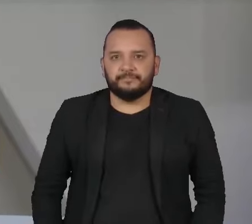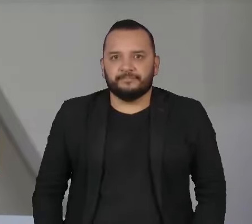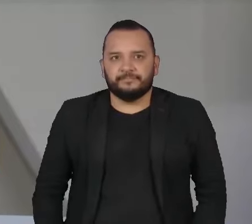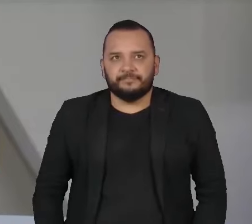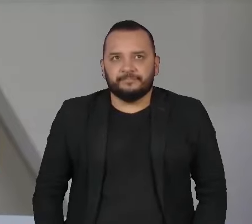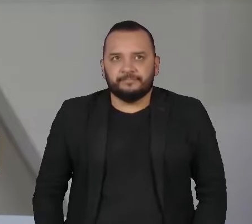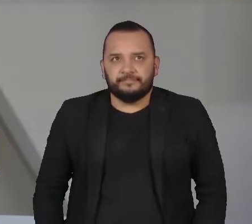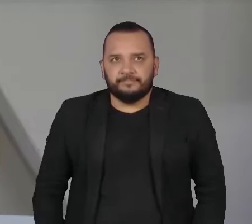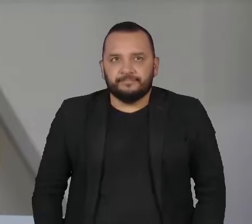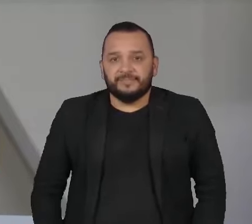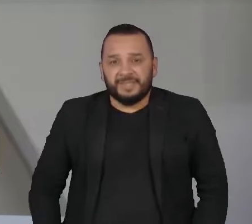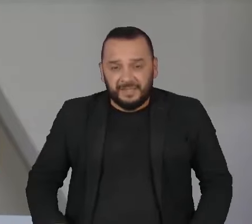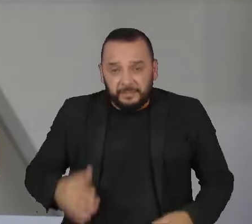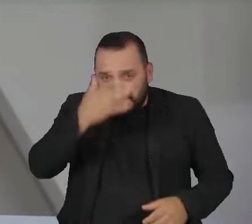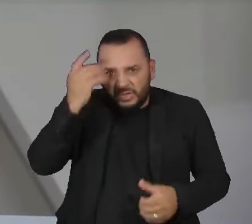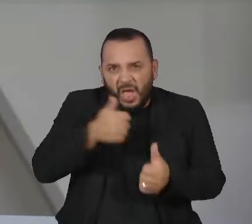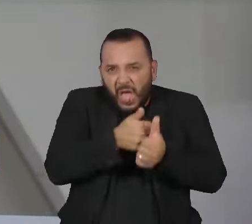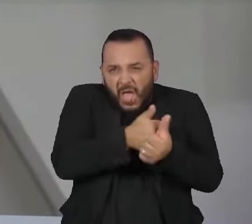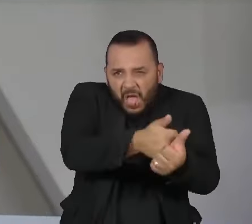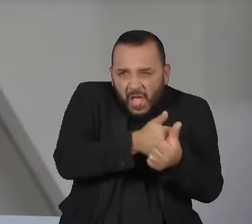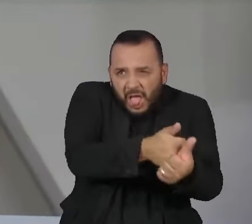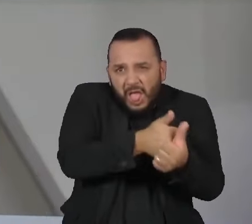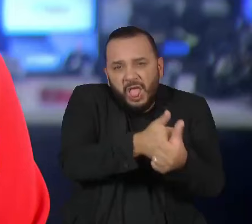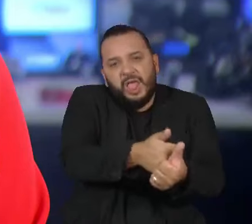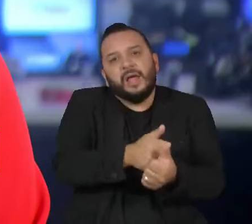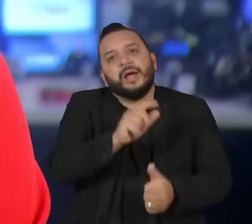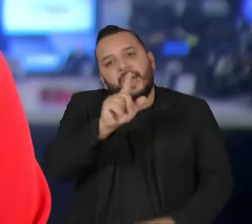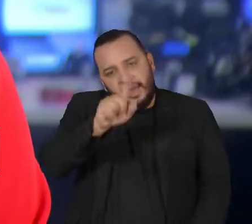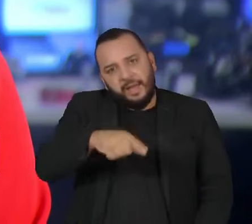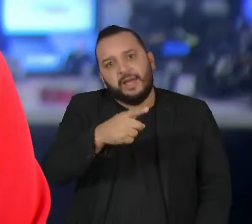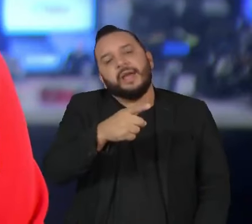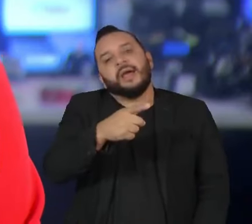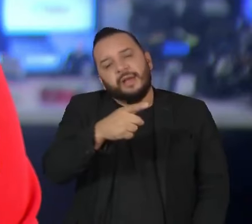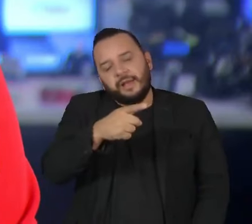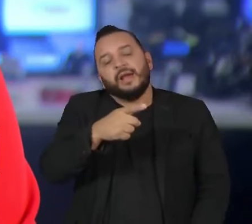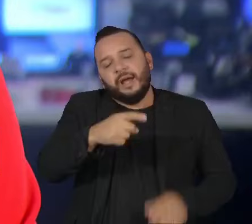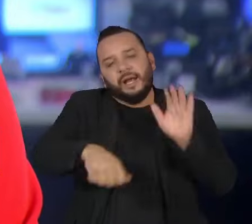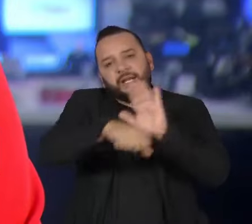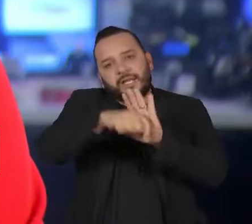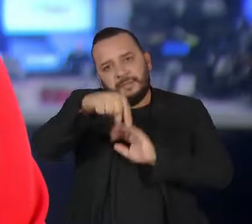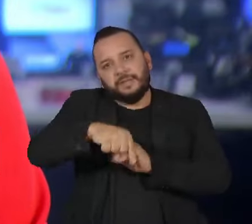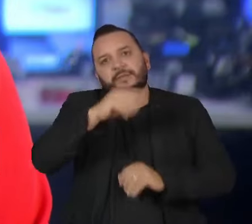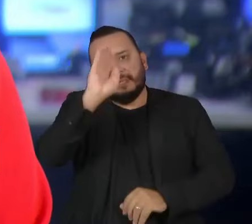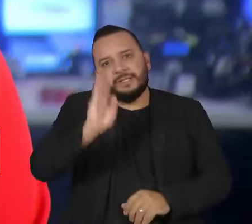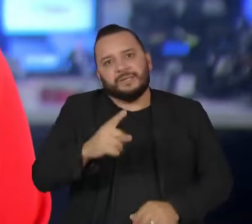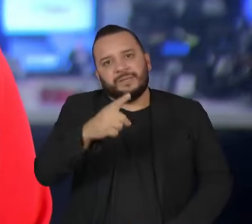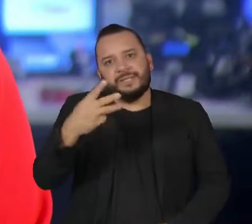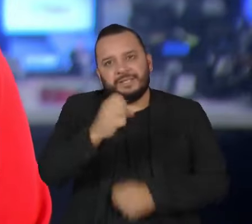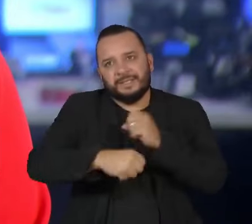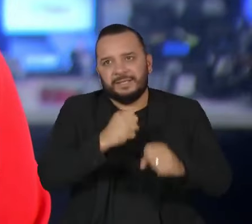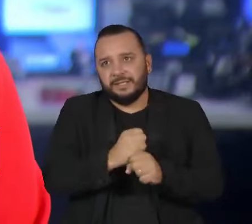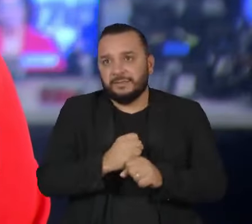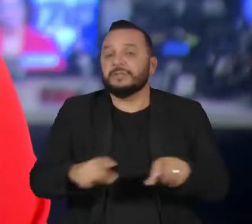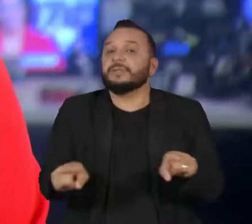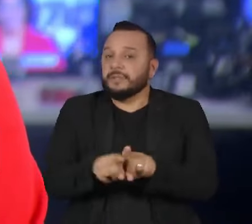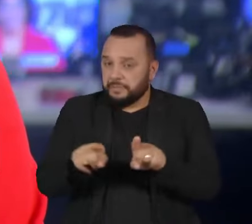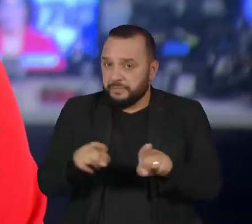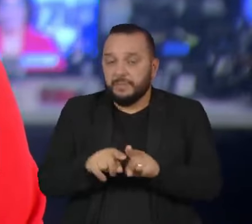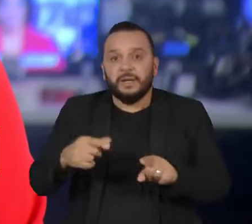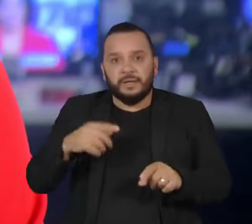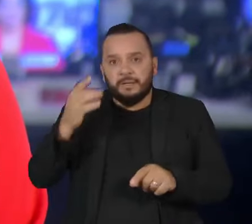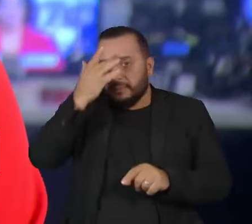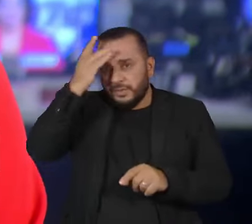Perseguir alguém é crime no Brasil há 3 anos. Desde então, o número de notificações de vítimas de